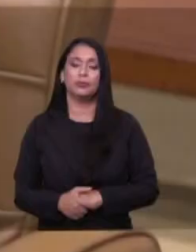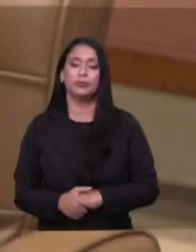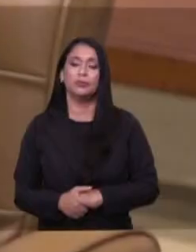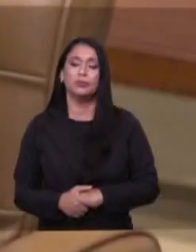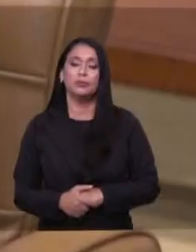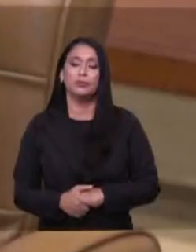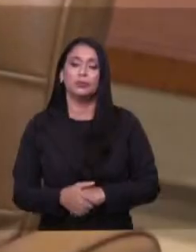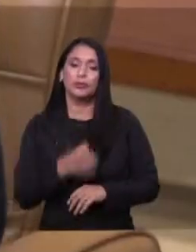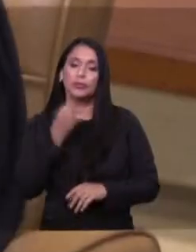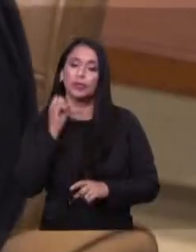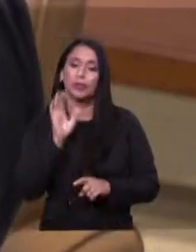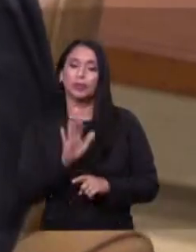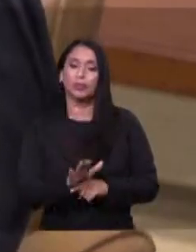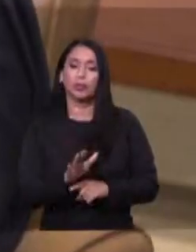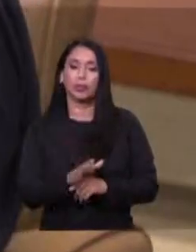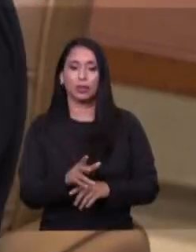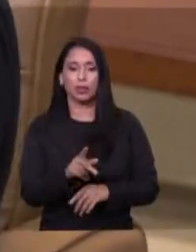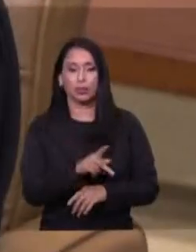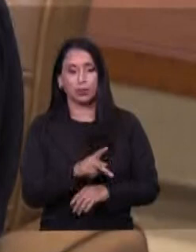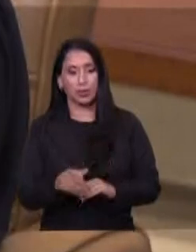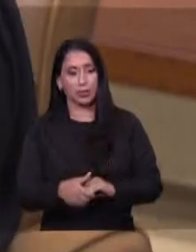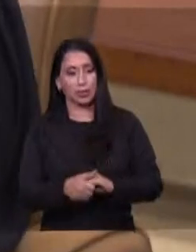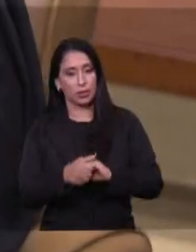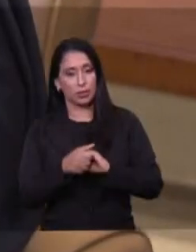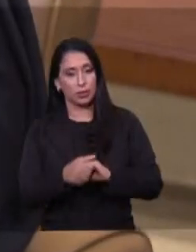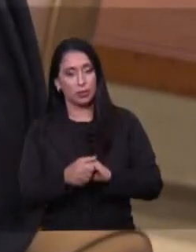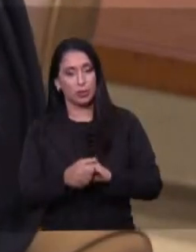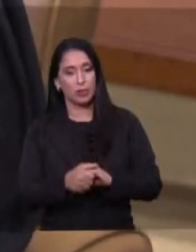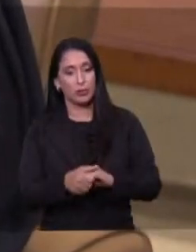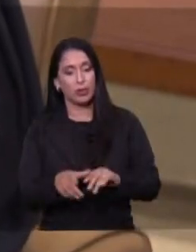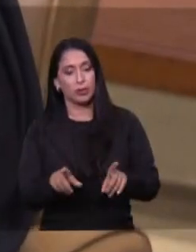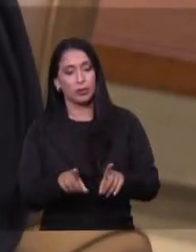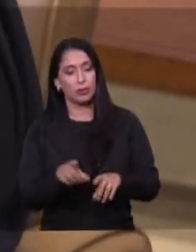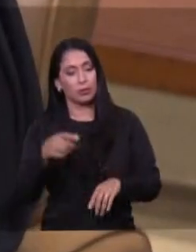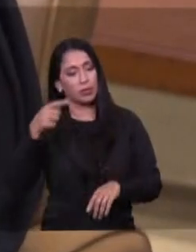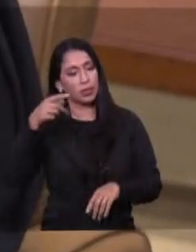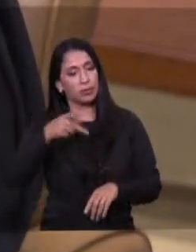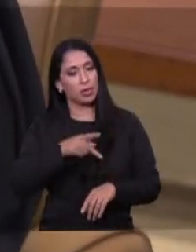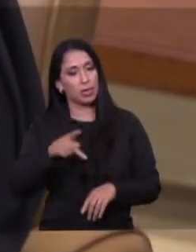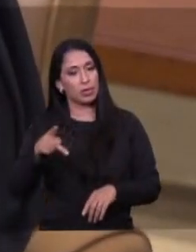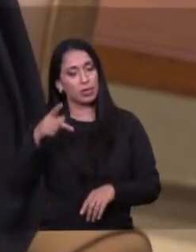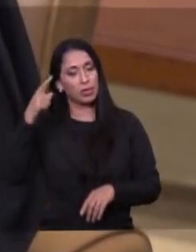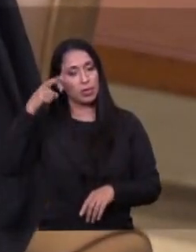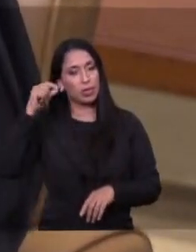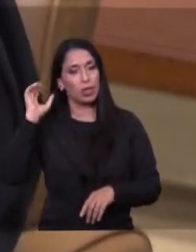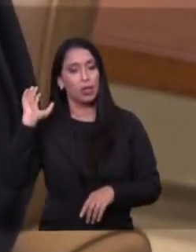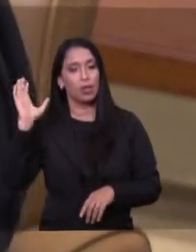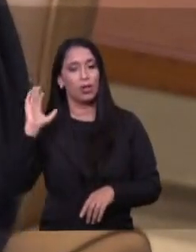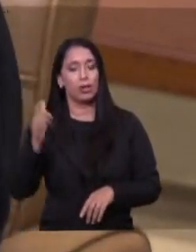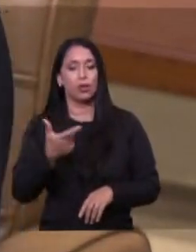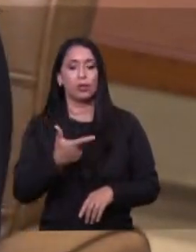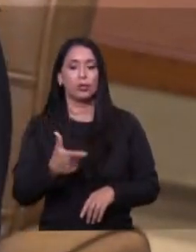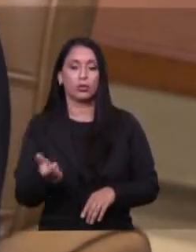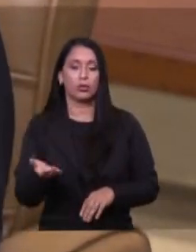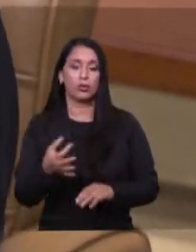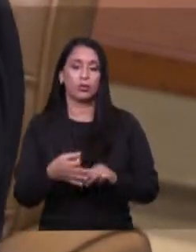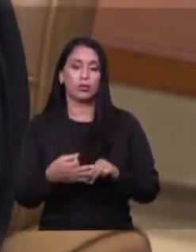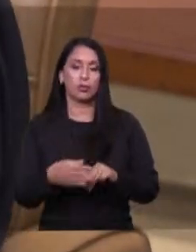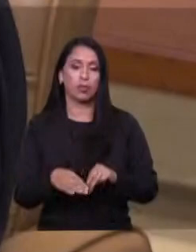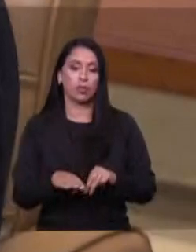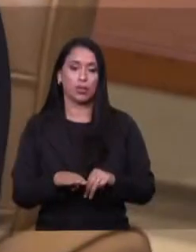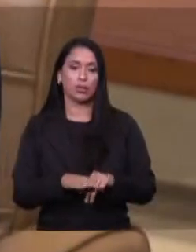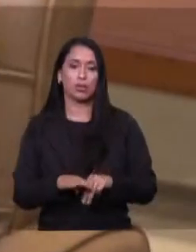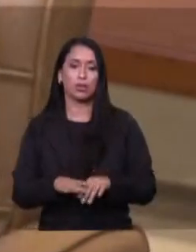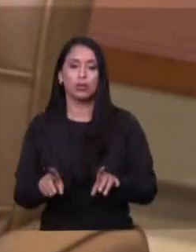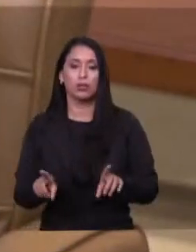Boa tarde, presidente. Cumprimento Vossa Excelência, ministra Rosa Weber. O ministro Alexandre de Moraes senta-se à esquerda